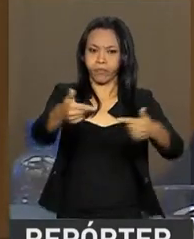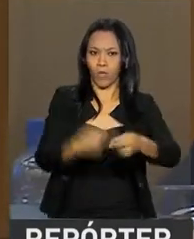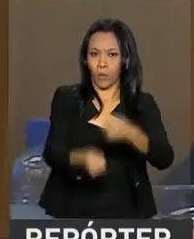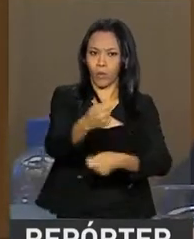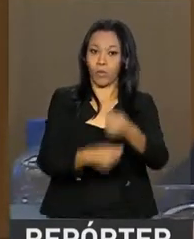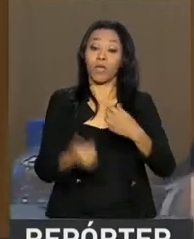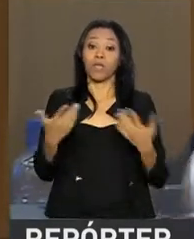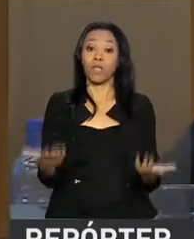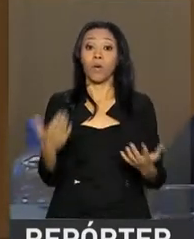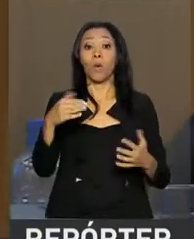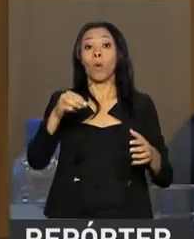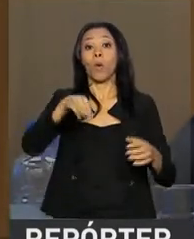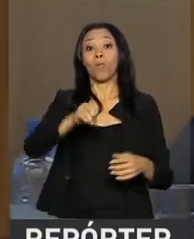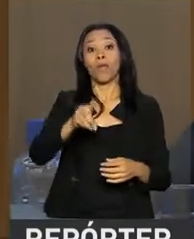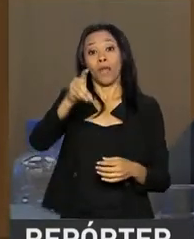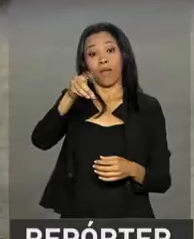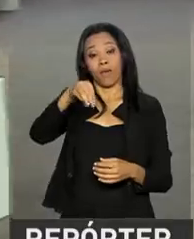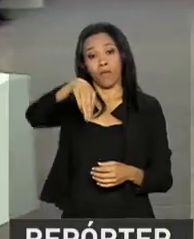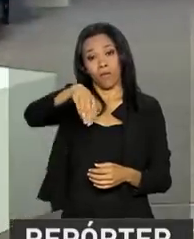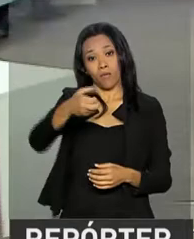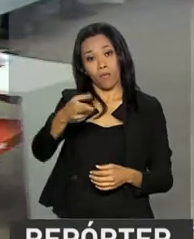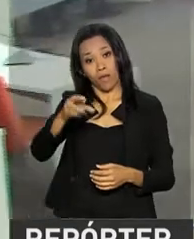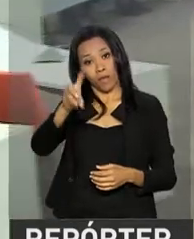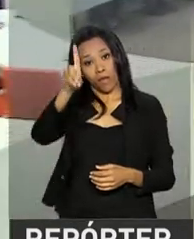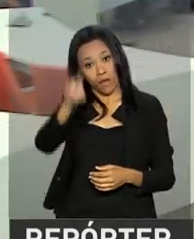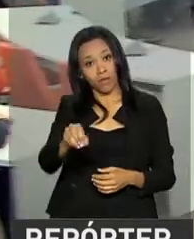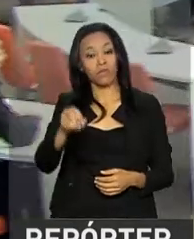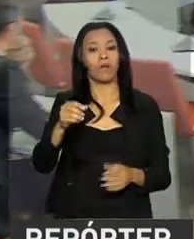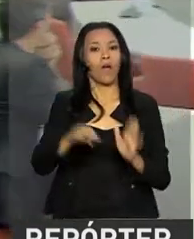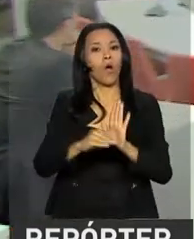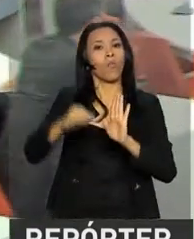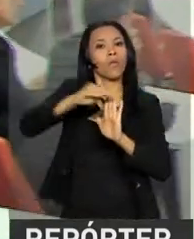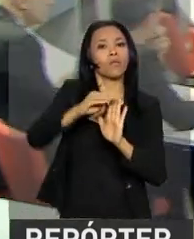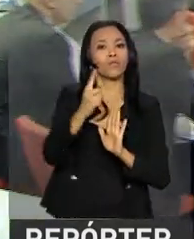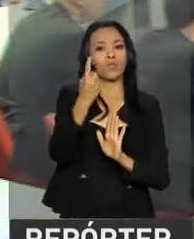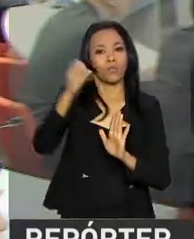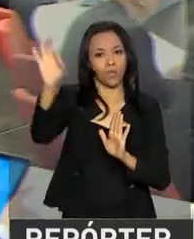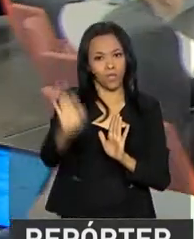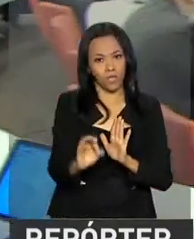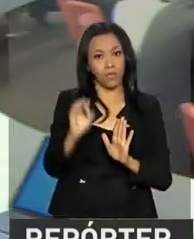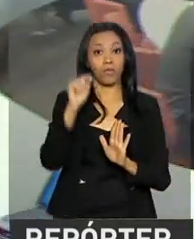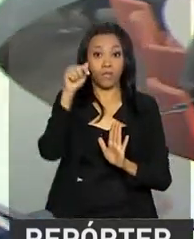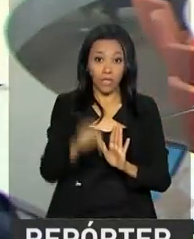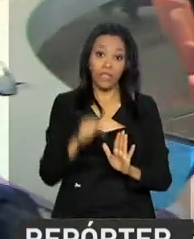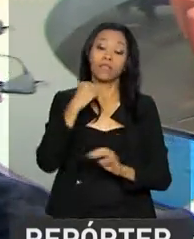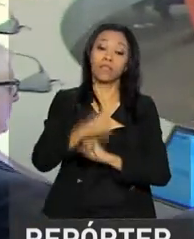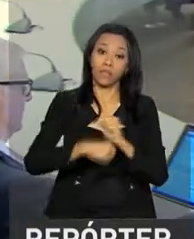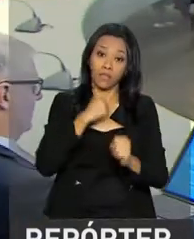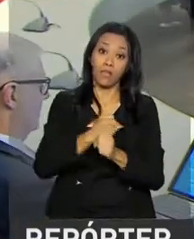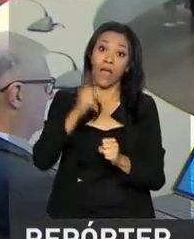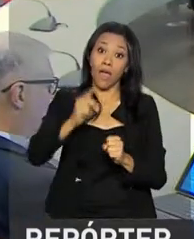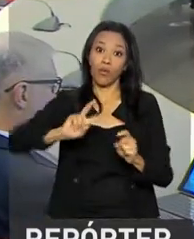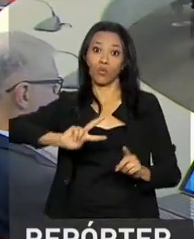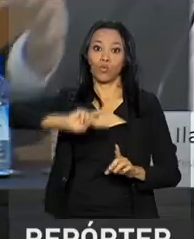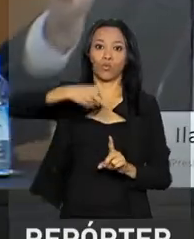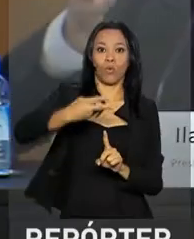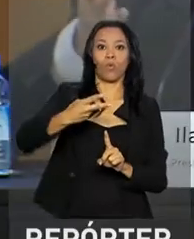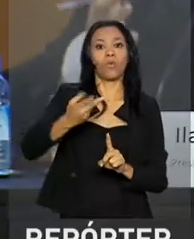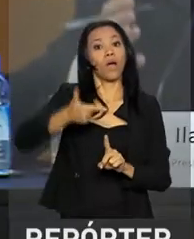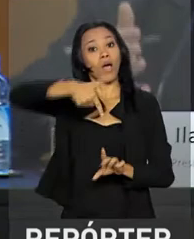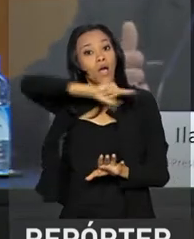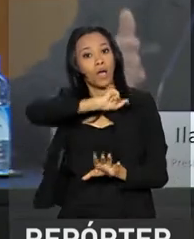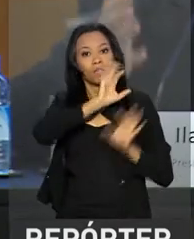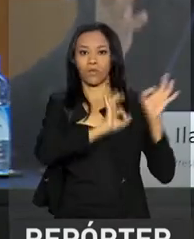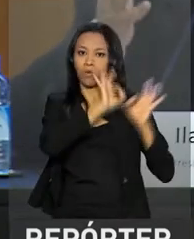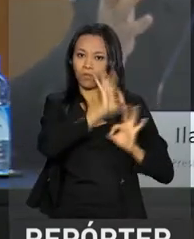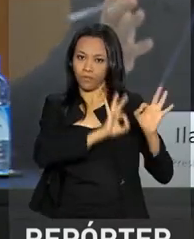financeiro deve revisar para 1% a expectativa de crescimento neste ano, o dobro do projetado anteriormente.